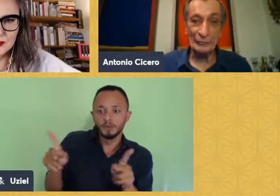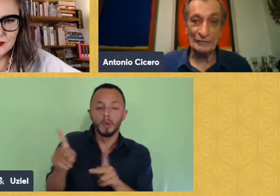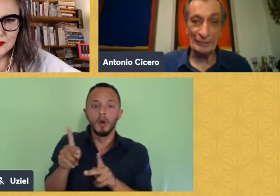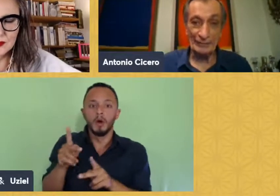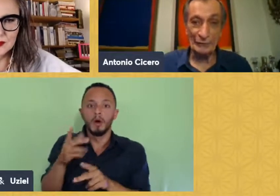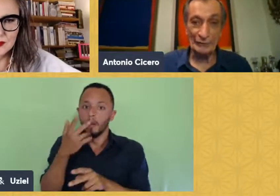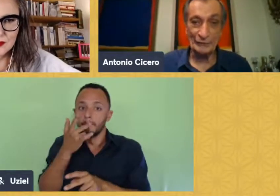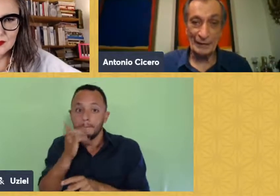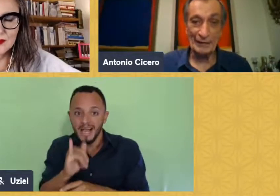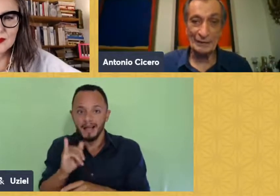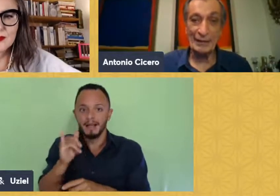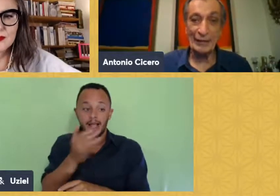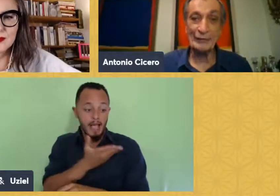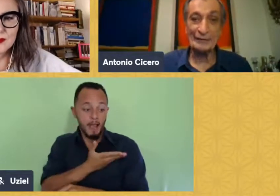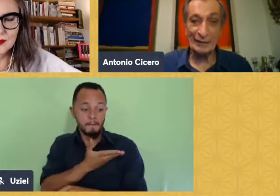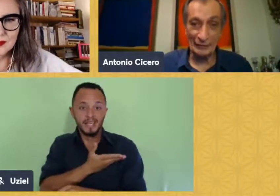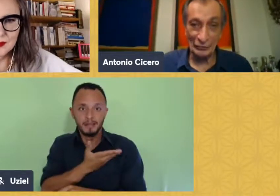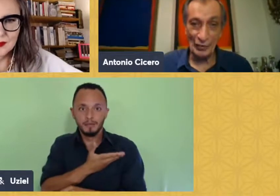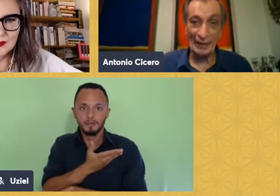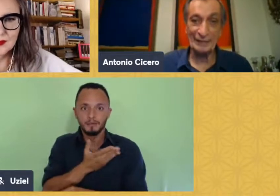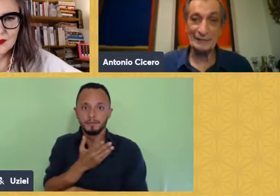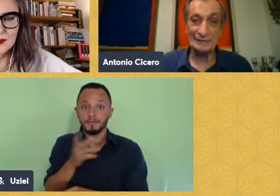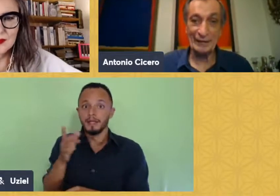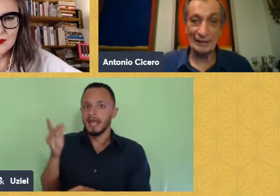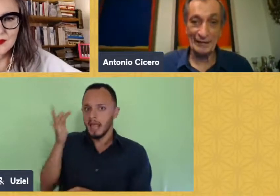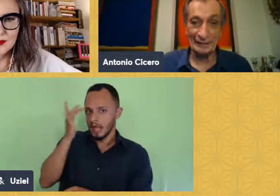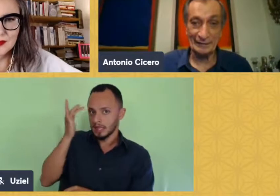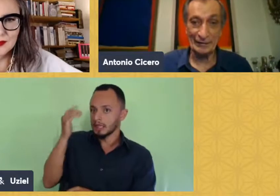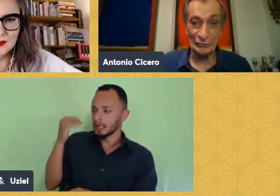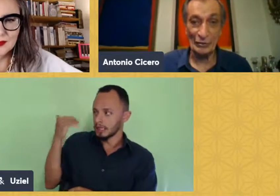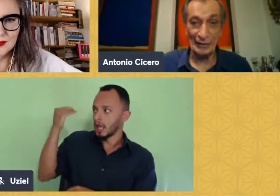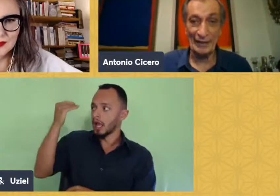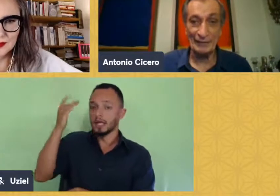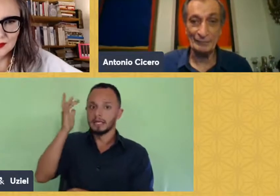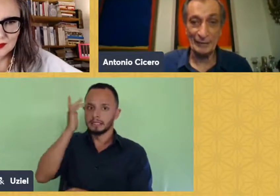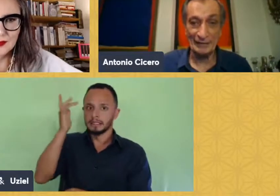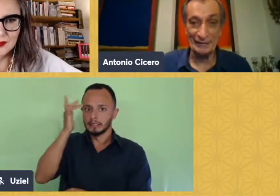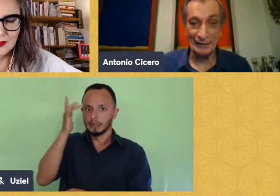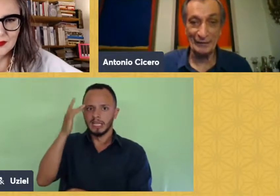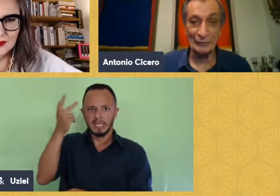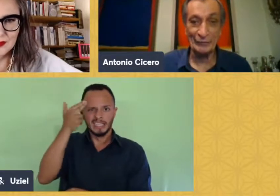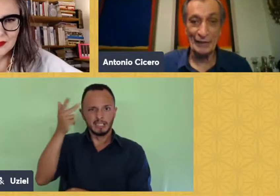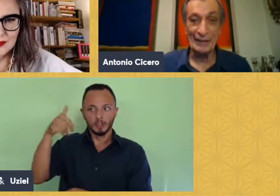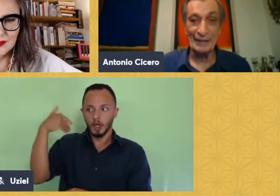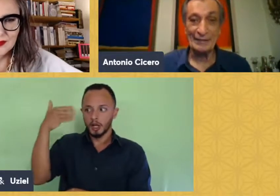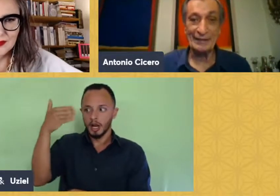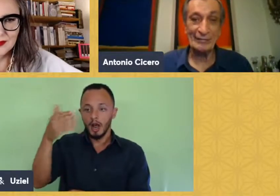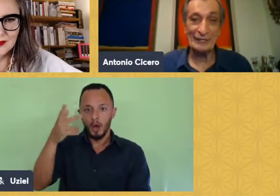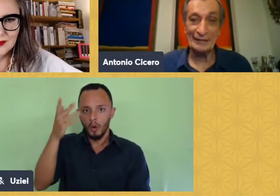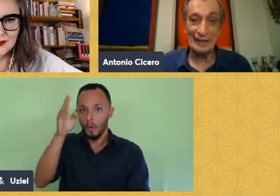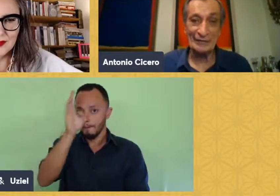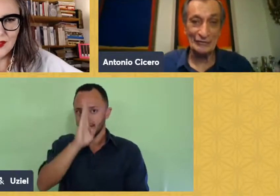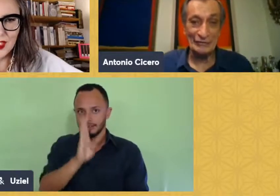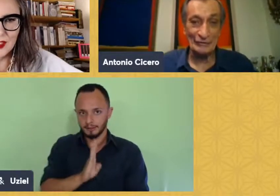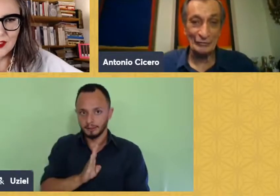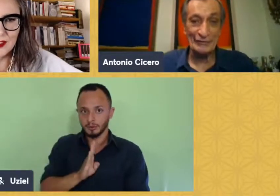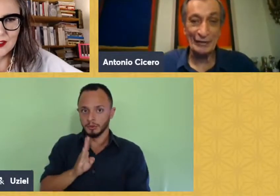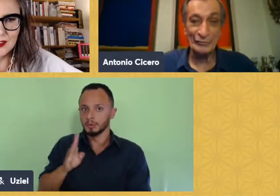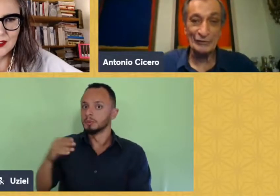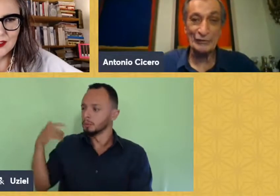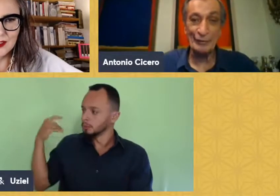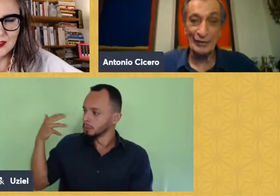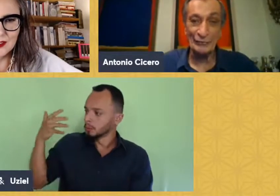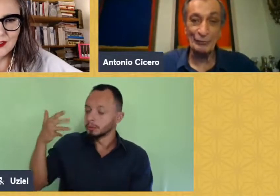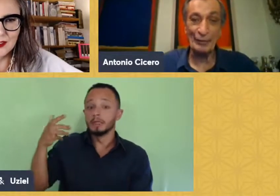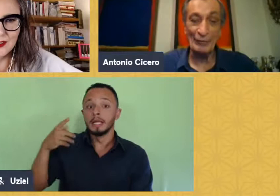pai e os amigos dele, que eram intelectuais tradicionais brasileiros, que, na verdade, tinham um